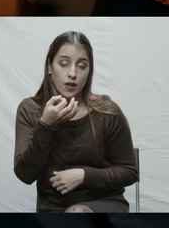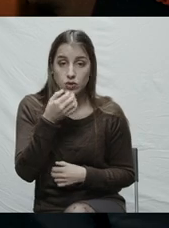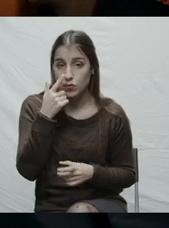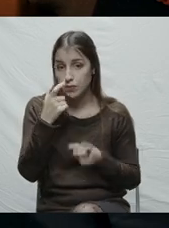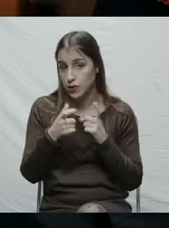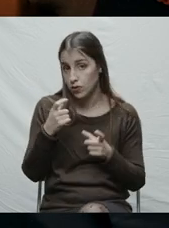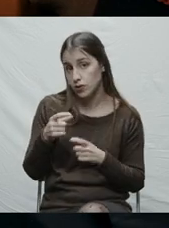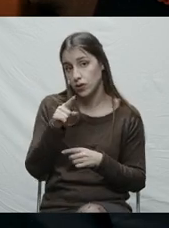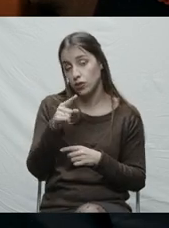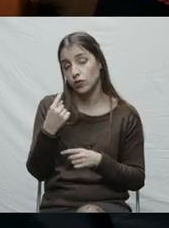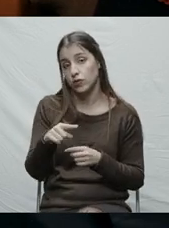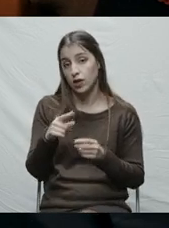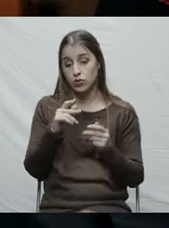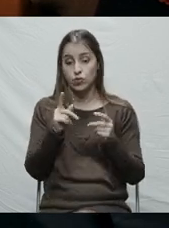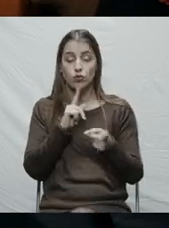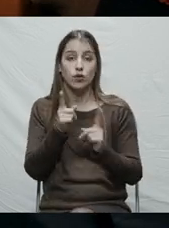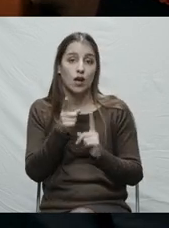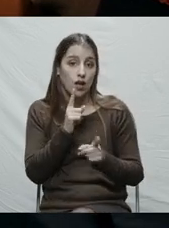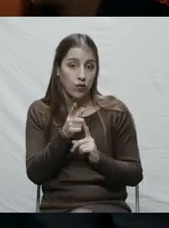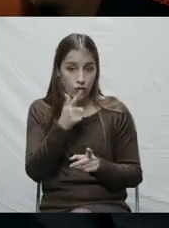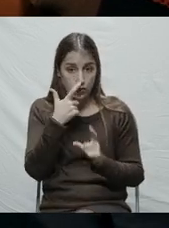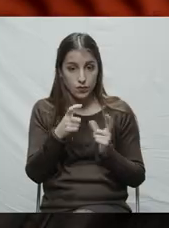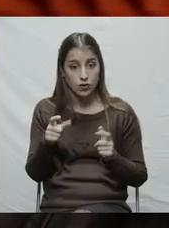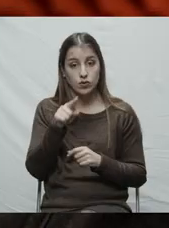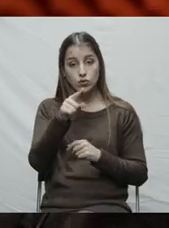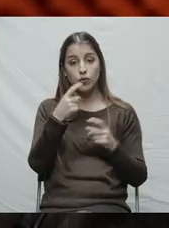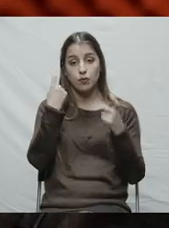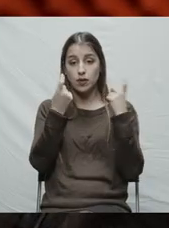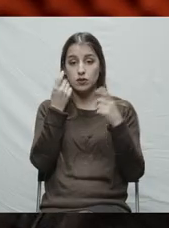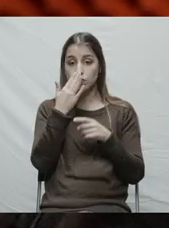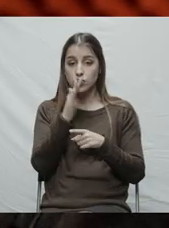pessoas e tens uma dramaturgia anónima, de repente tu estás a pensar em